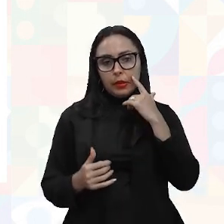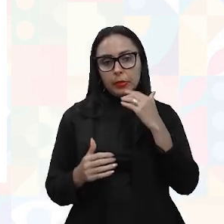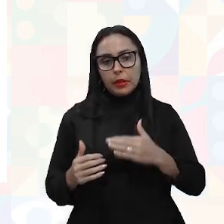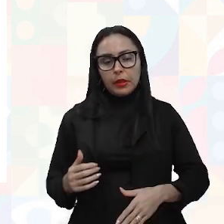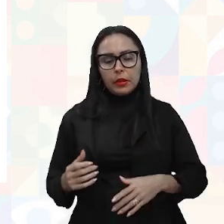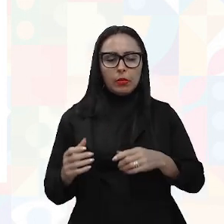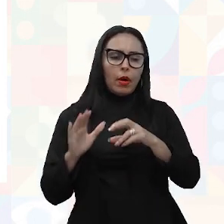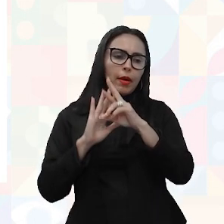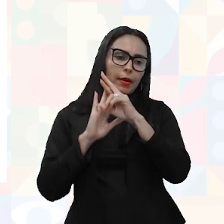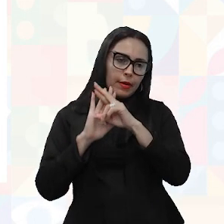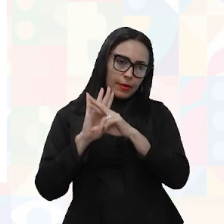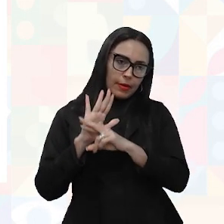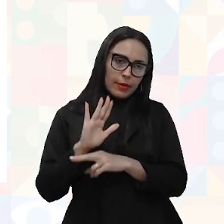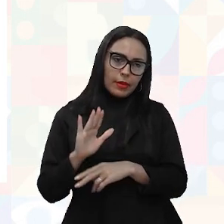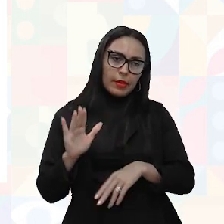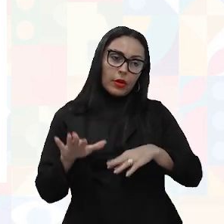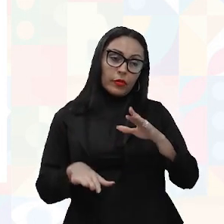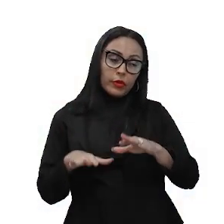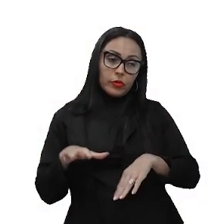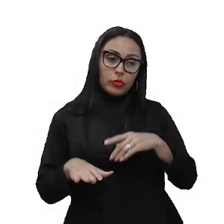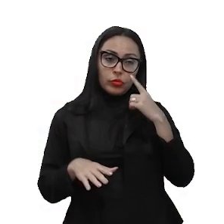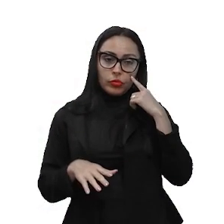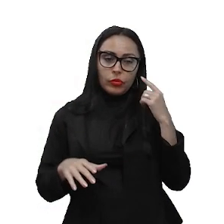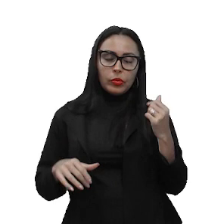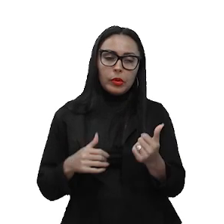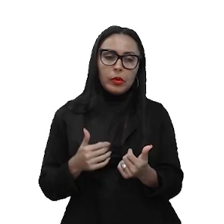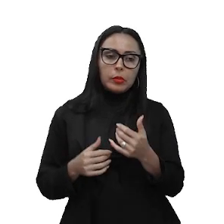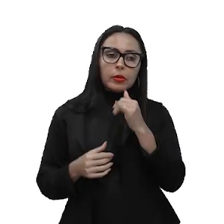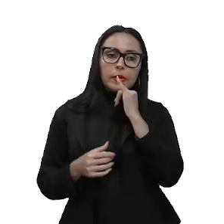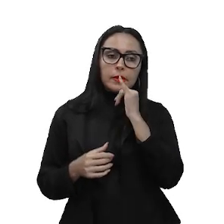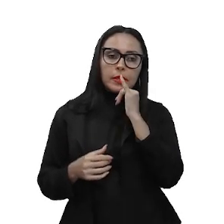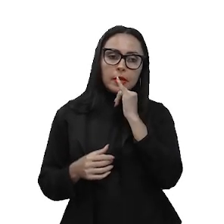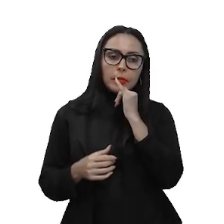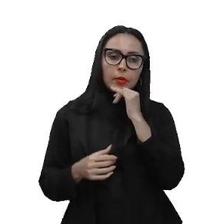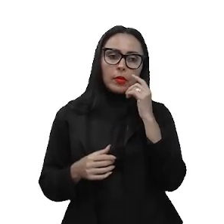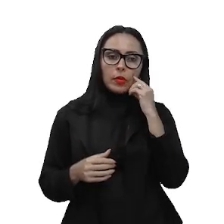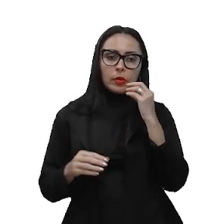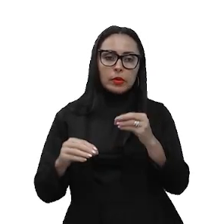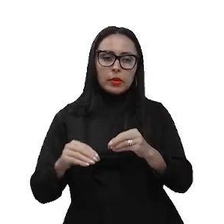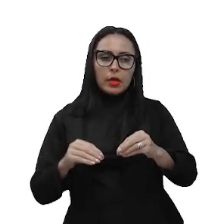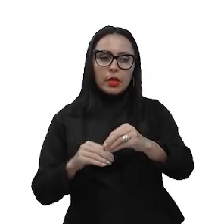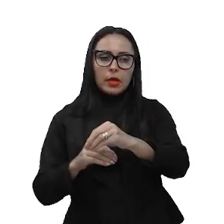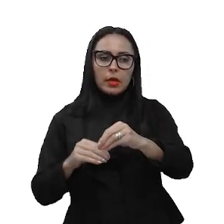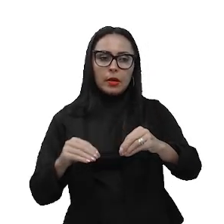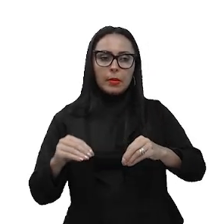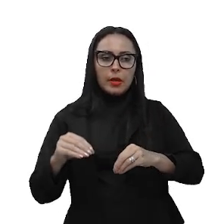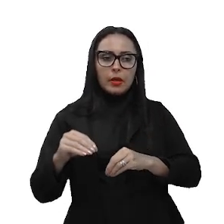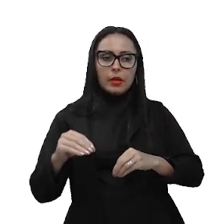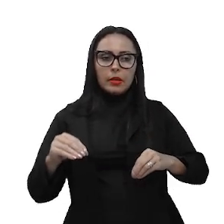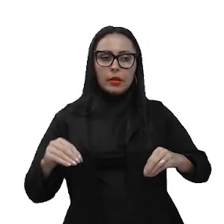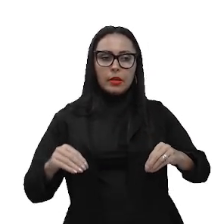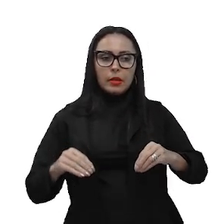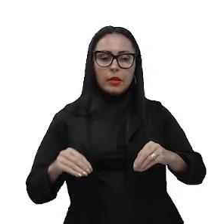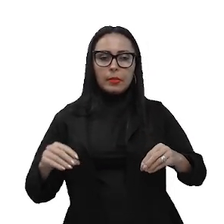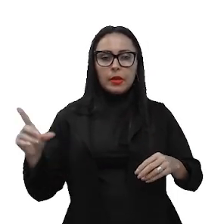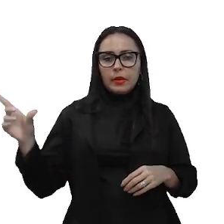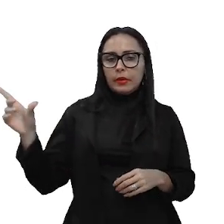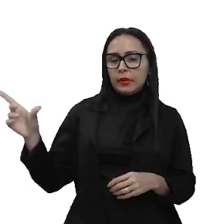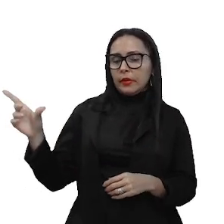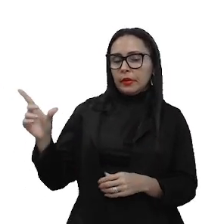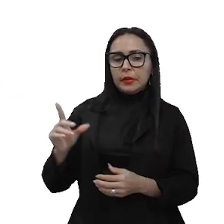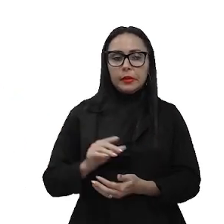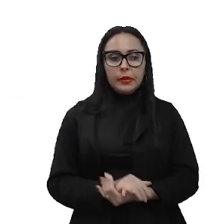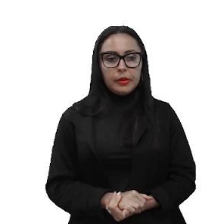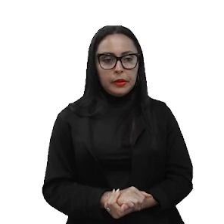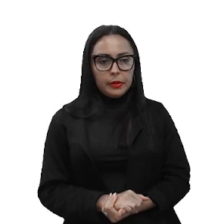uma regra, talvez vire um jogo. Por exemplo, aí, damas, é até discutido sobre damas ser jogo ou não, mas tipo, dama ser jogo não. Quer